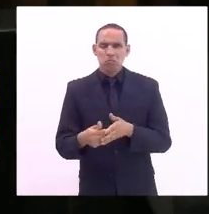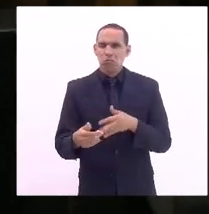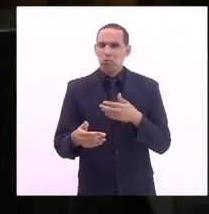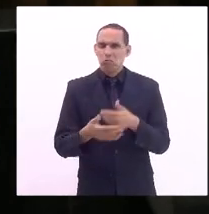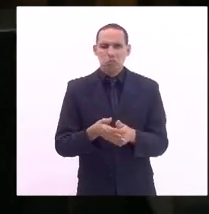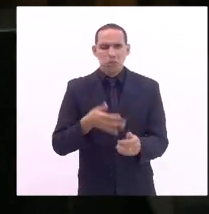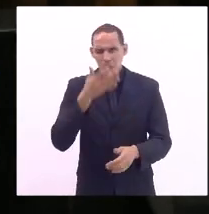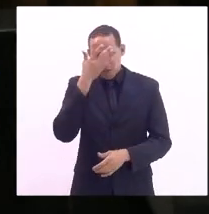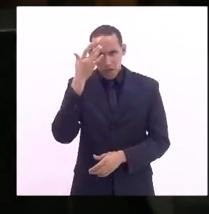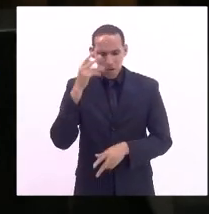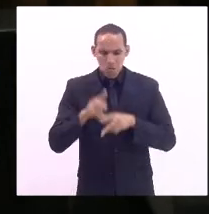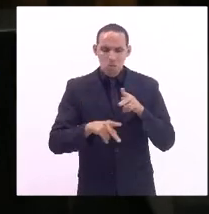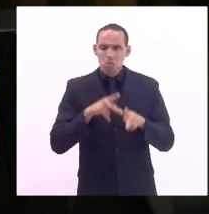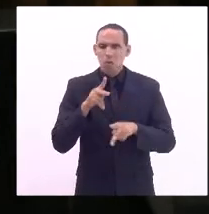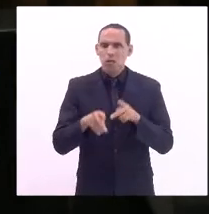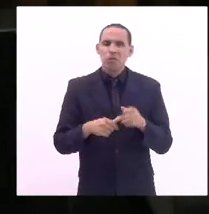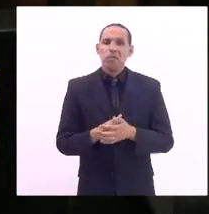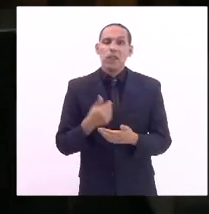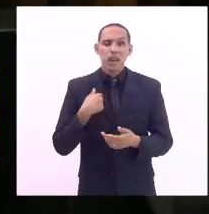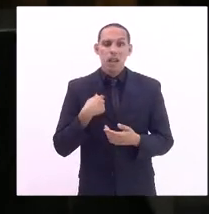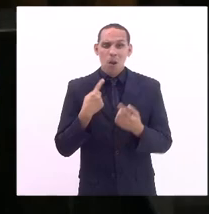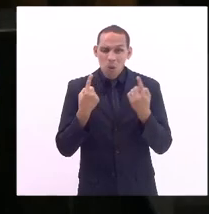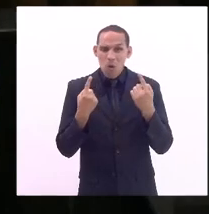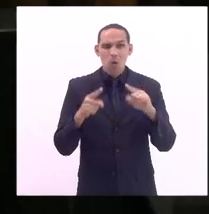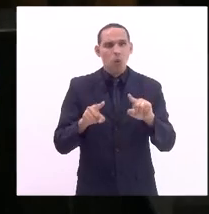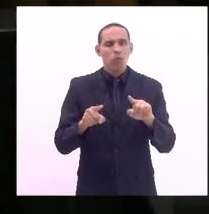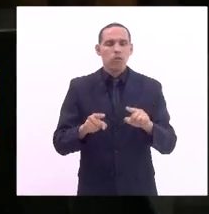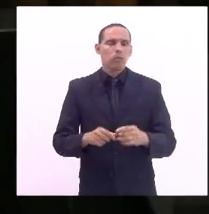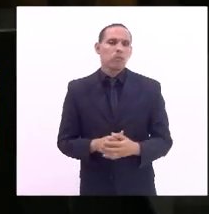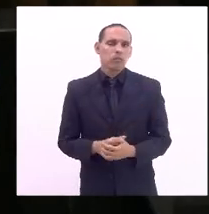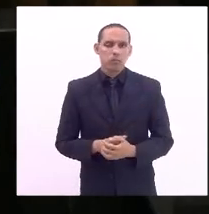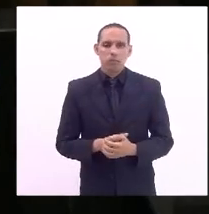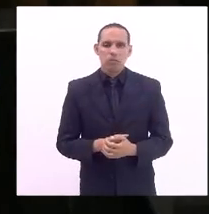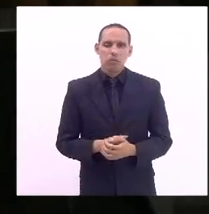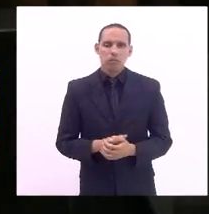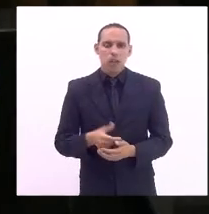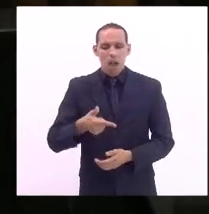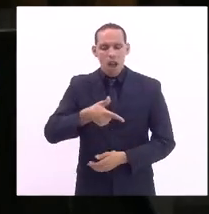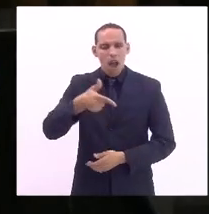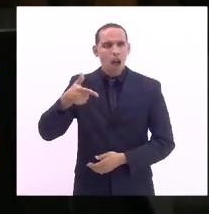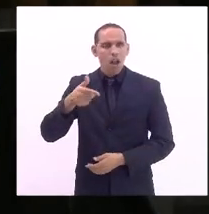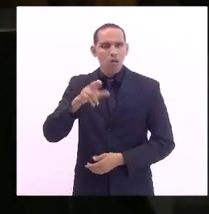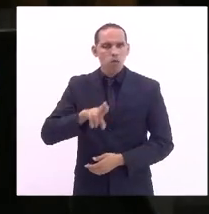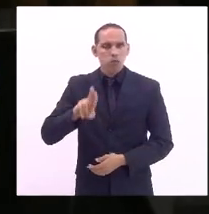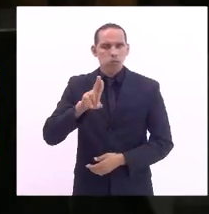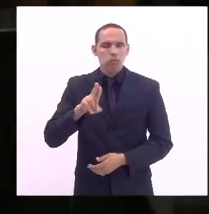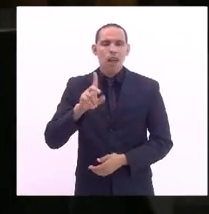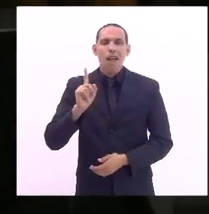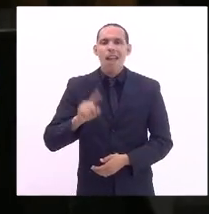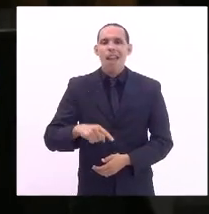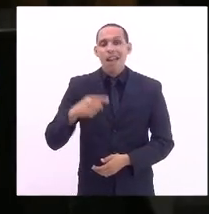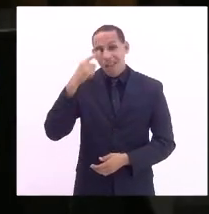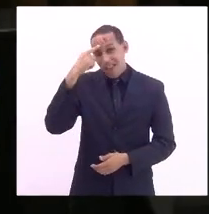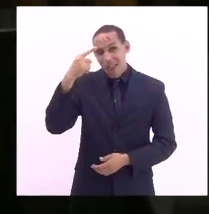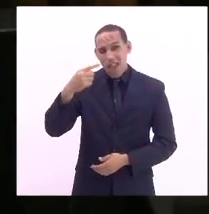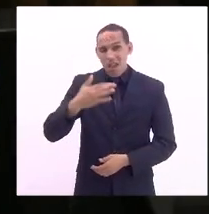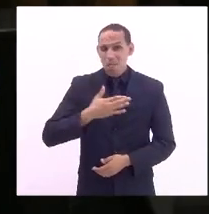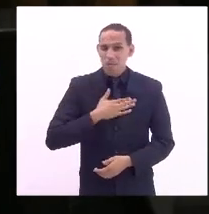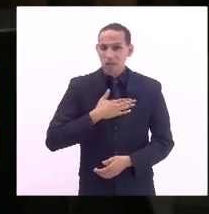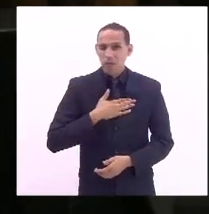do povo. Eu sou contra o uso de armas. É meu princípio